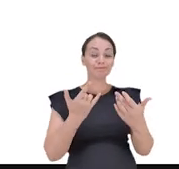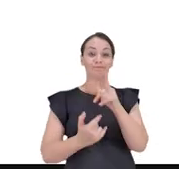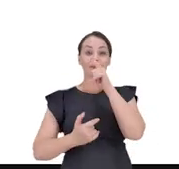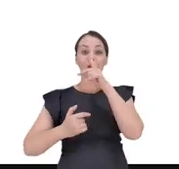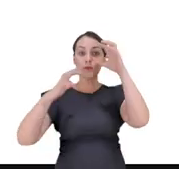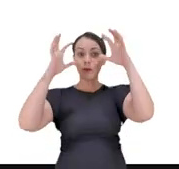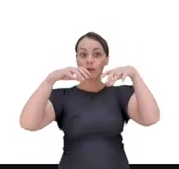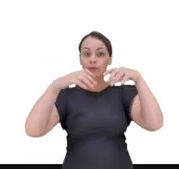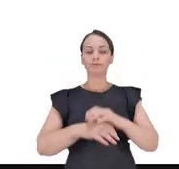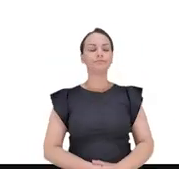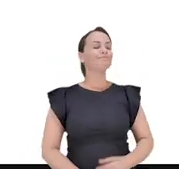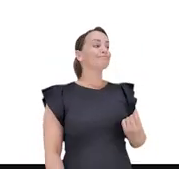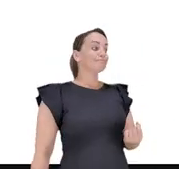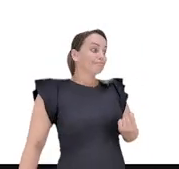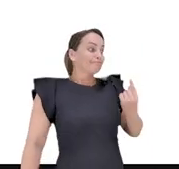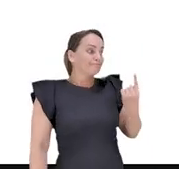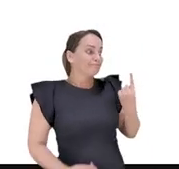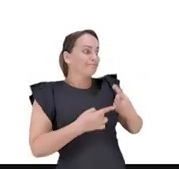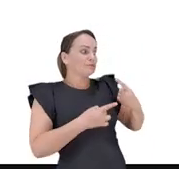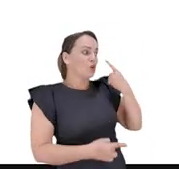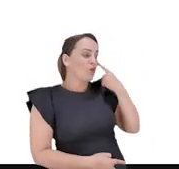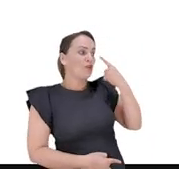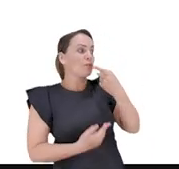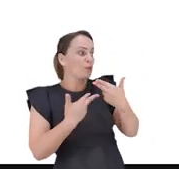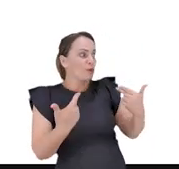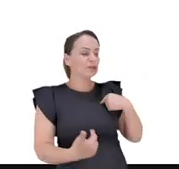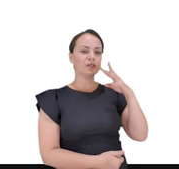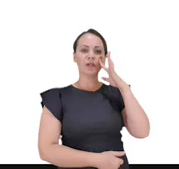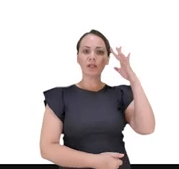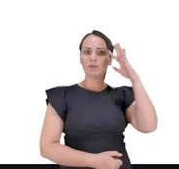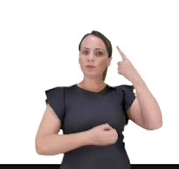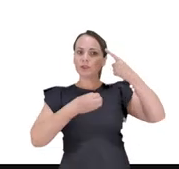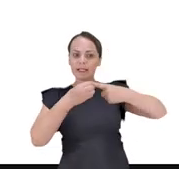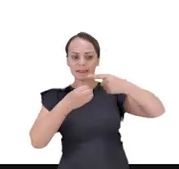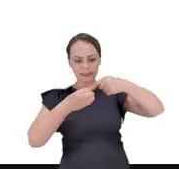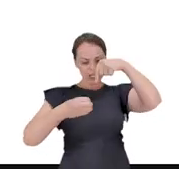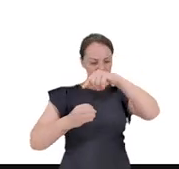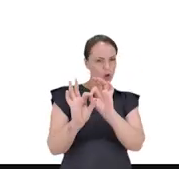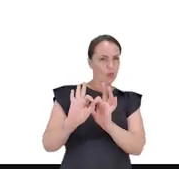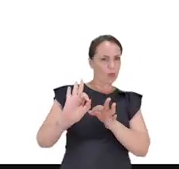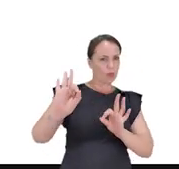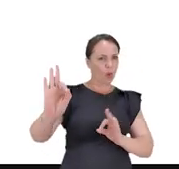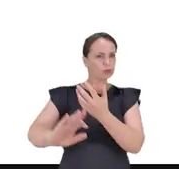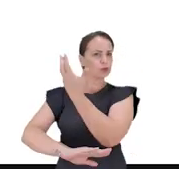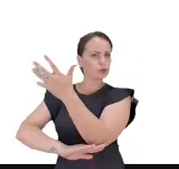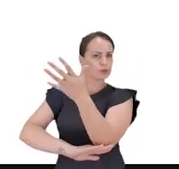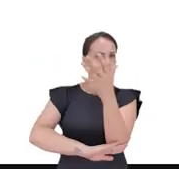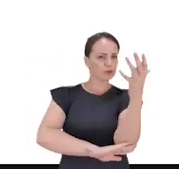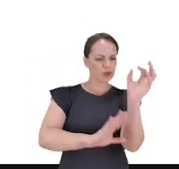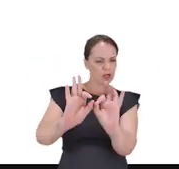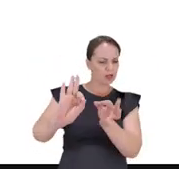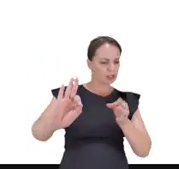impressionante porque a gente assiste cenas de queimadas e imagina que nas cidades que a gente não tem floresta, porque a gente já destruiu todo o meio